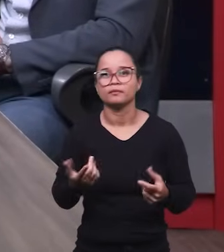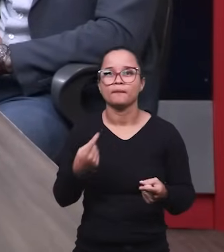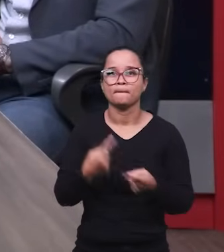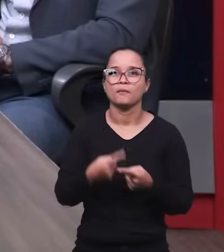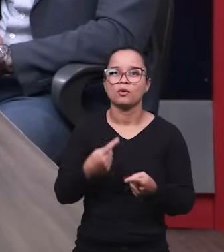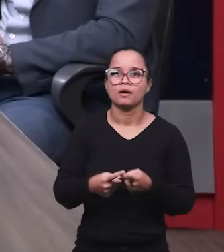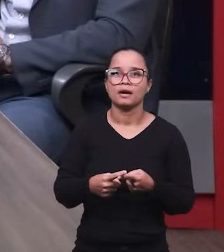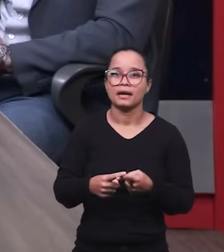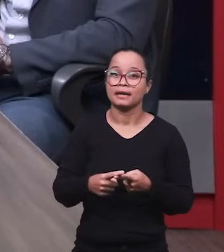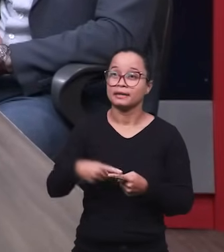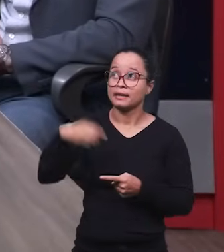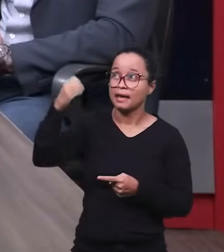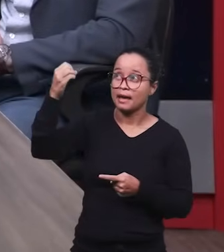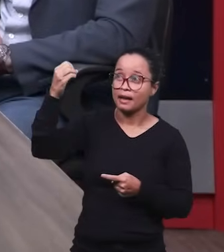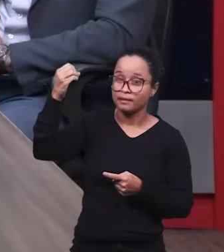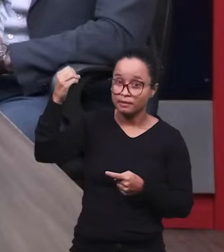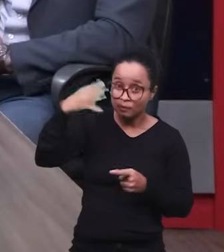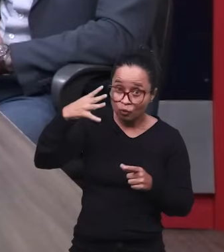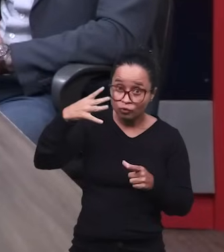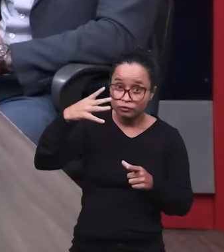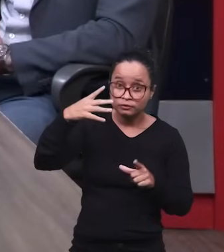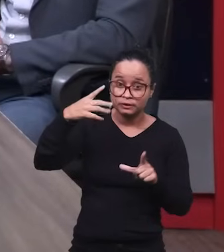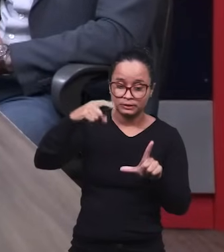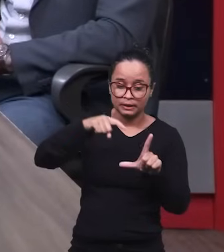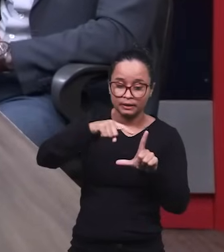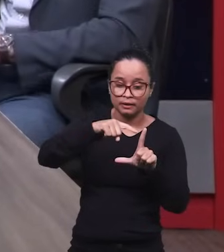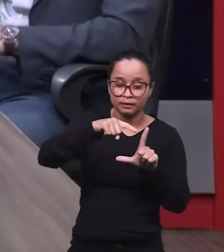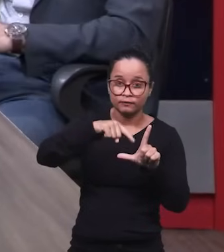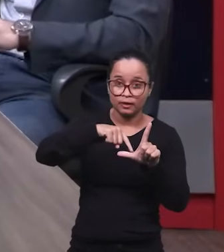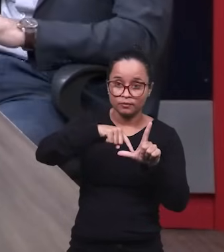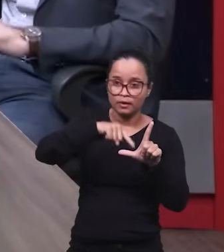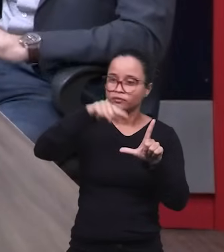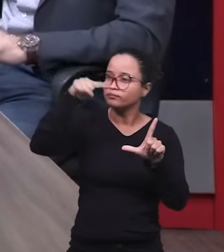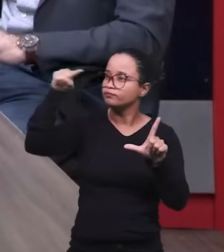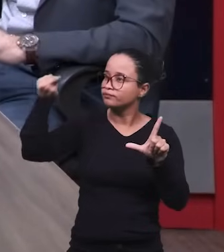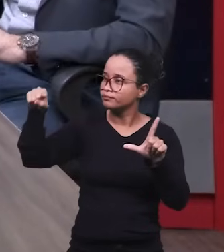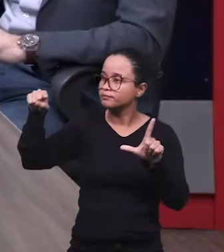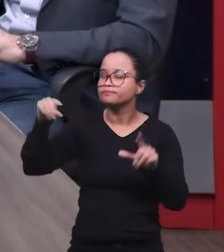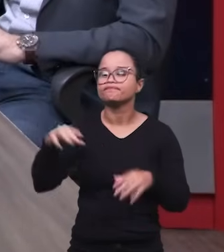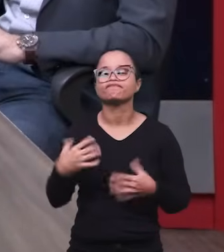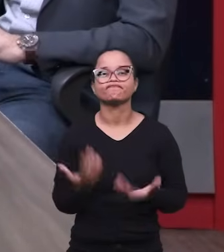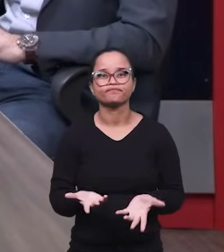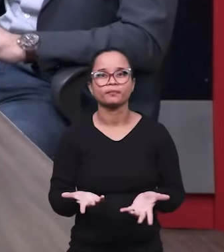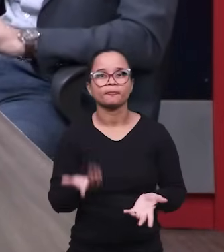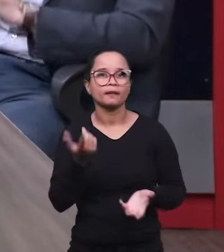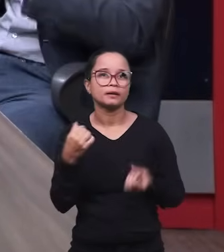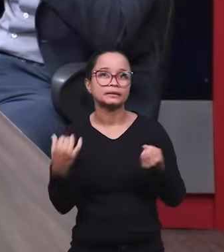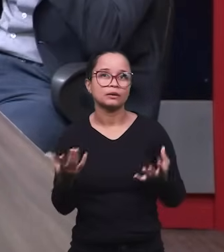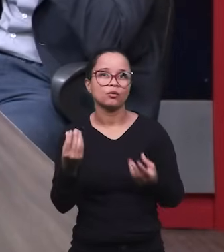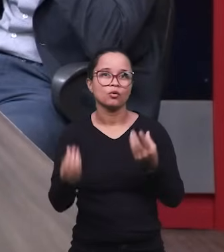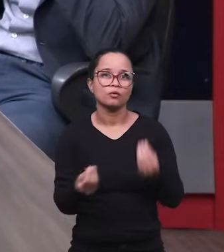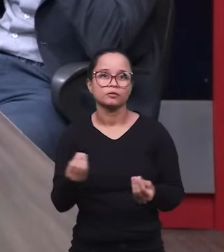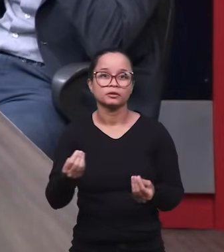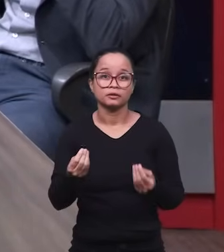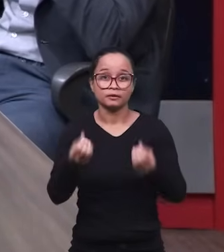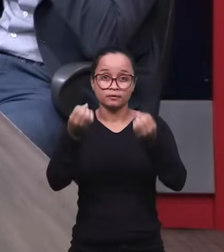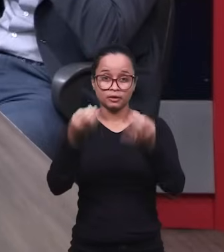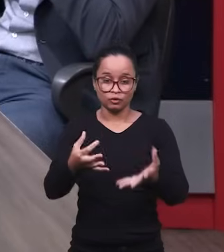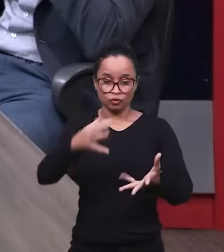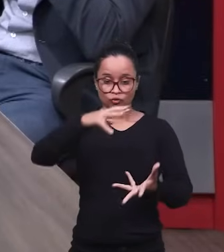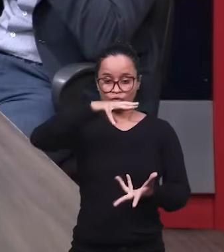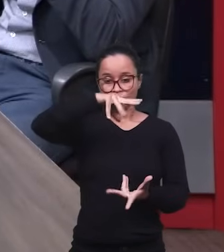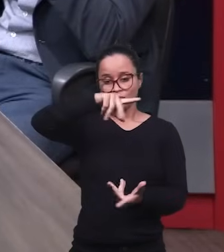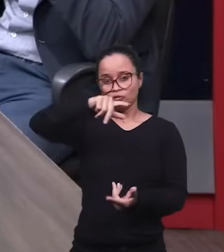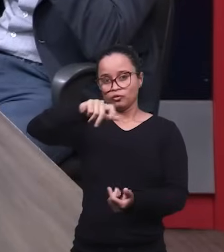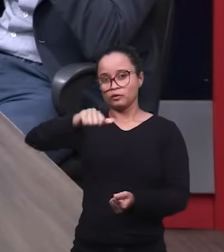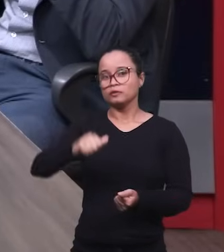devido à curva da luz. Maravilha. Como a gente falou anteriormente, tudo nesse universo